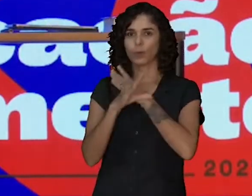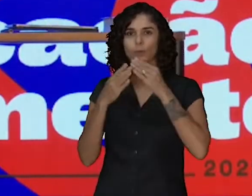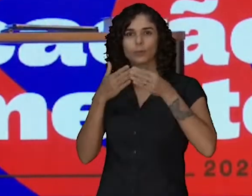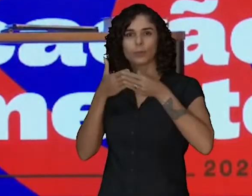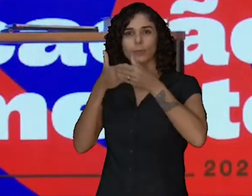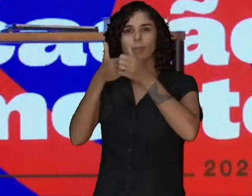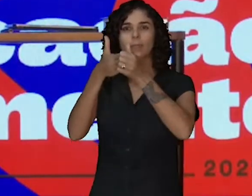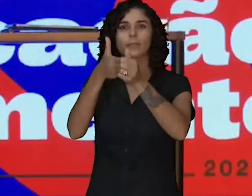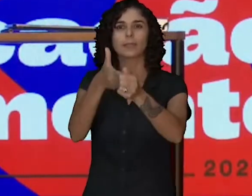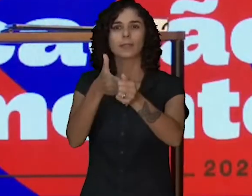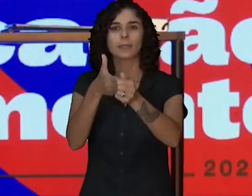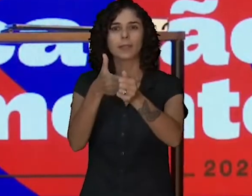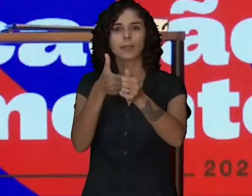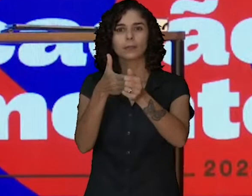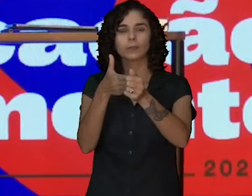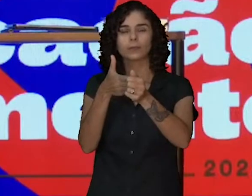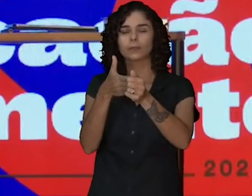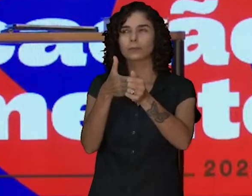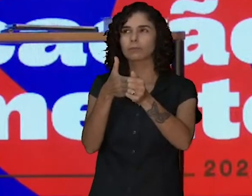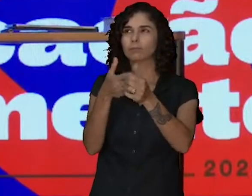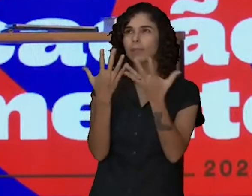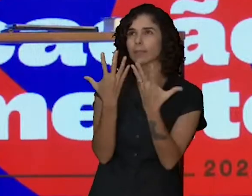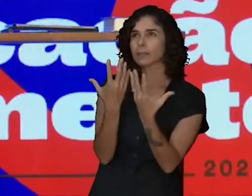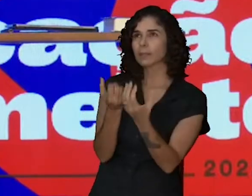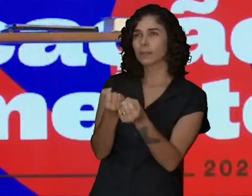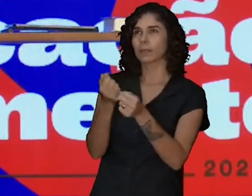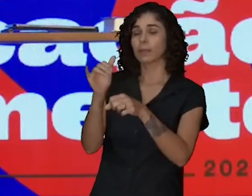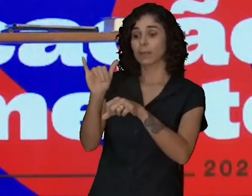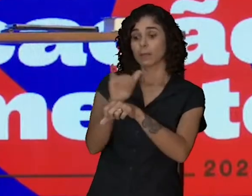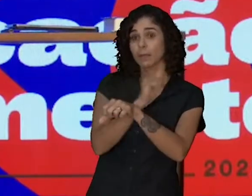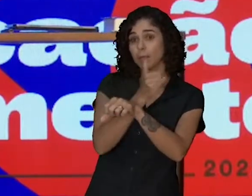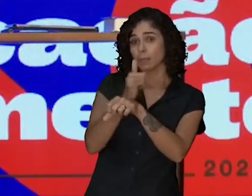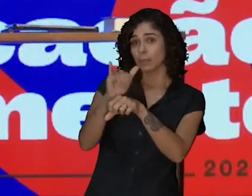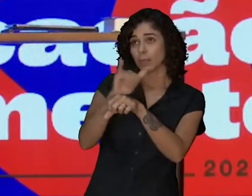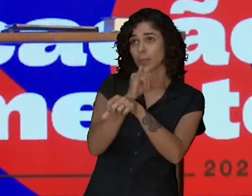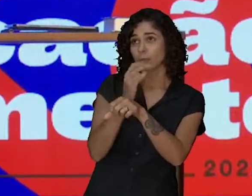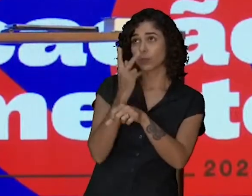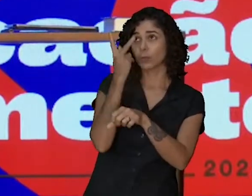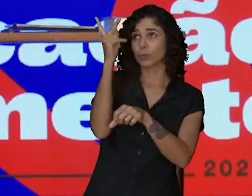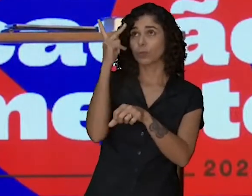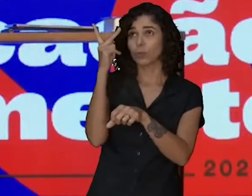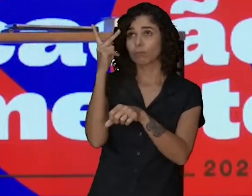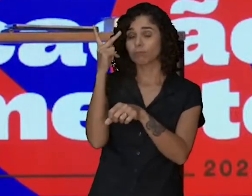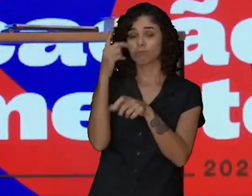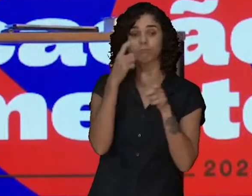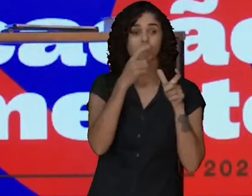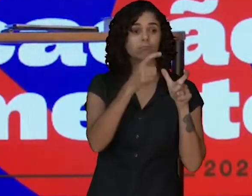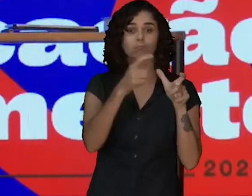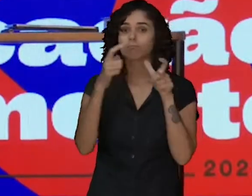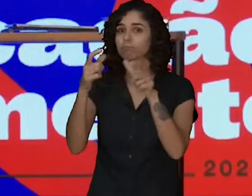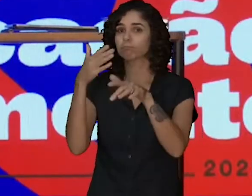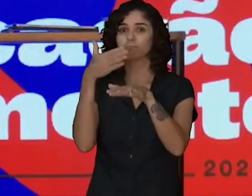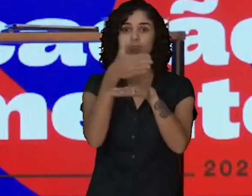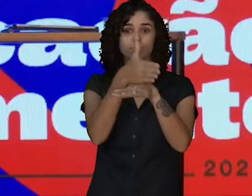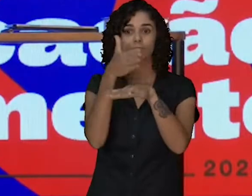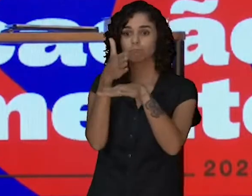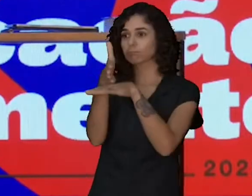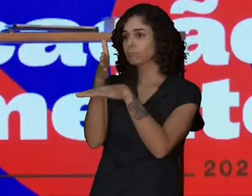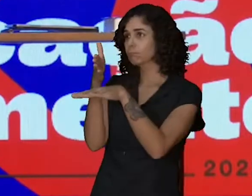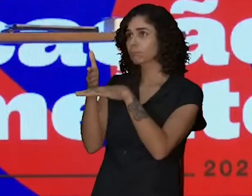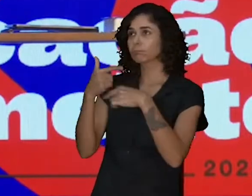para toda estratégia, para toda direção que o Senhor tem para a minha vida